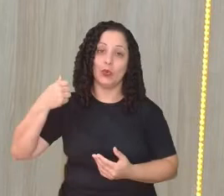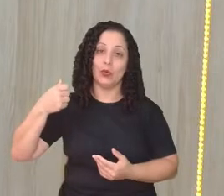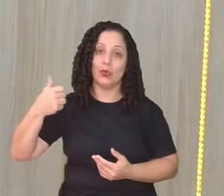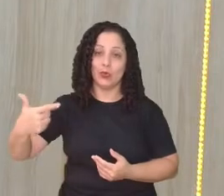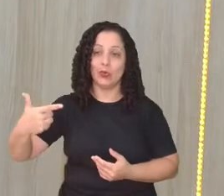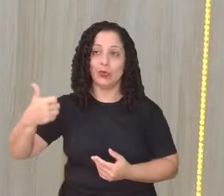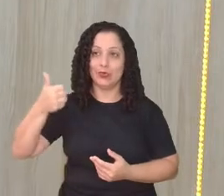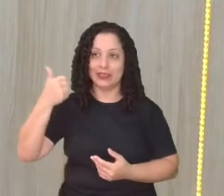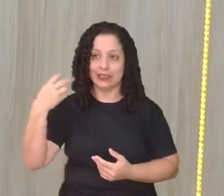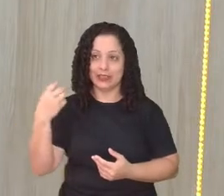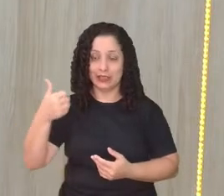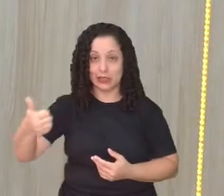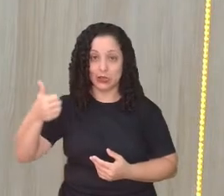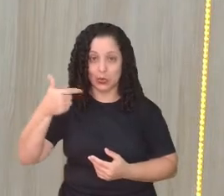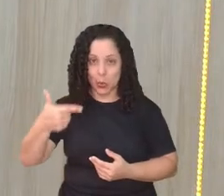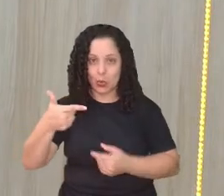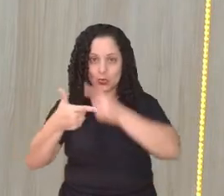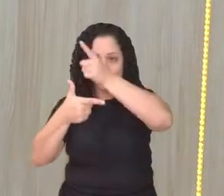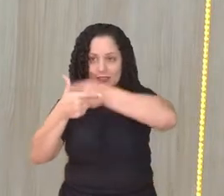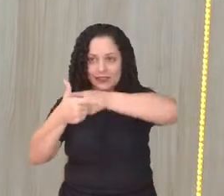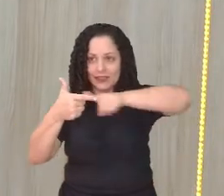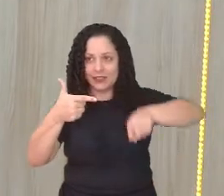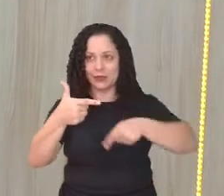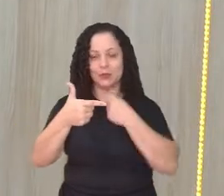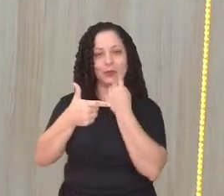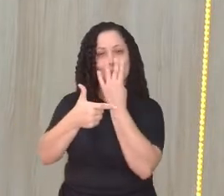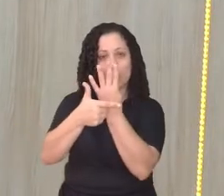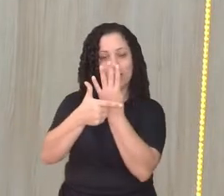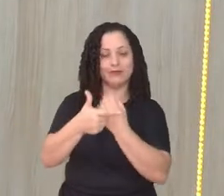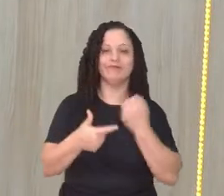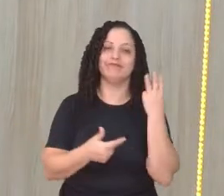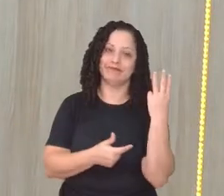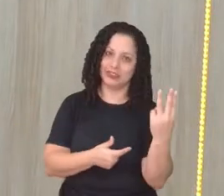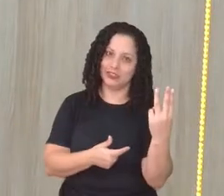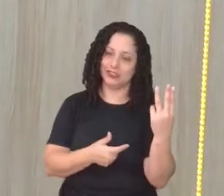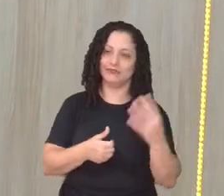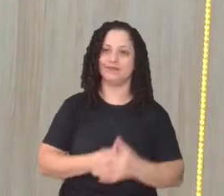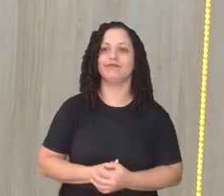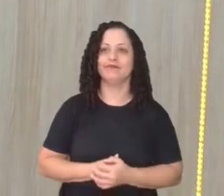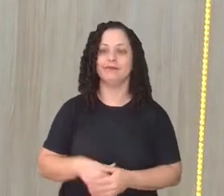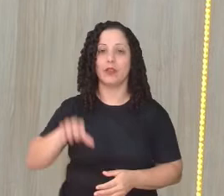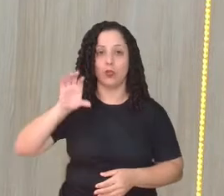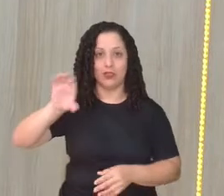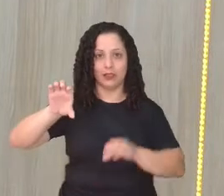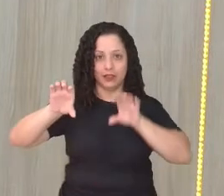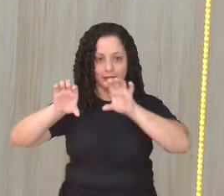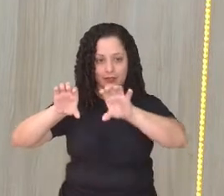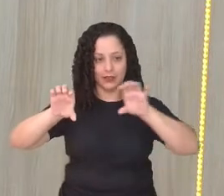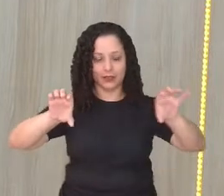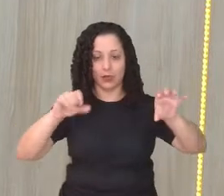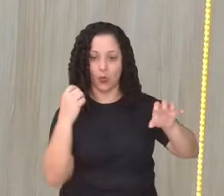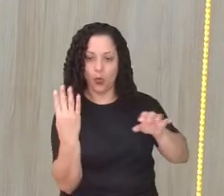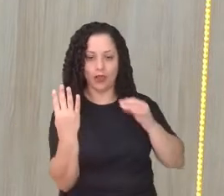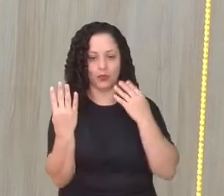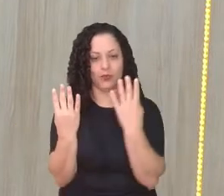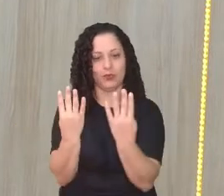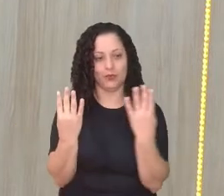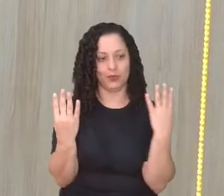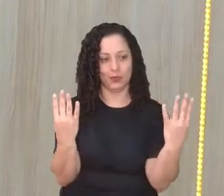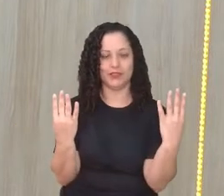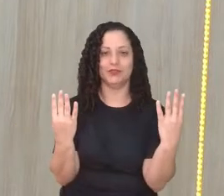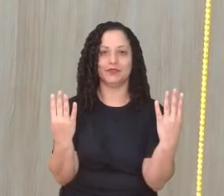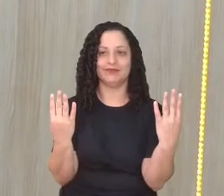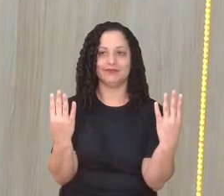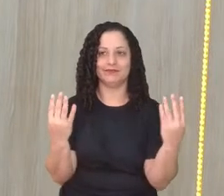12. 3 dividido por 4 é 4, por quê? Porque eu tenho 4, mais 4, 8, 9,